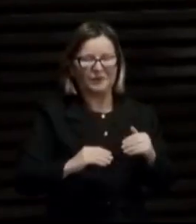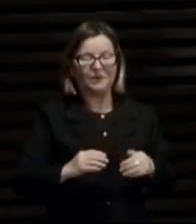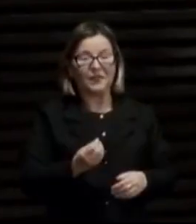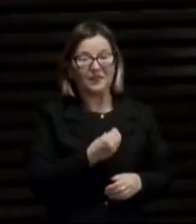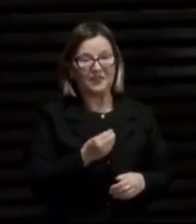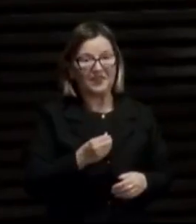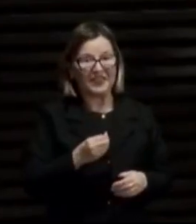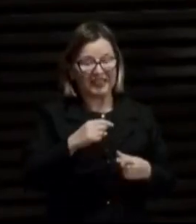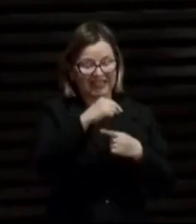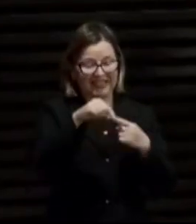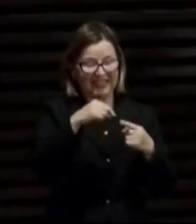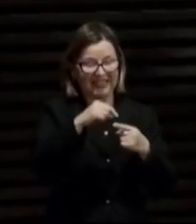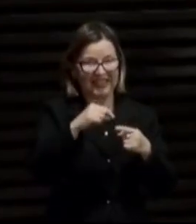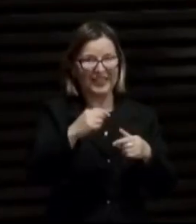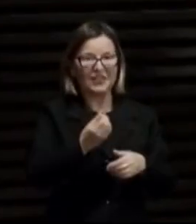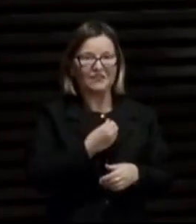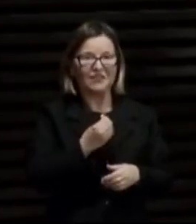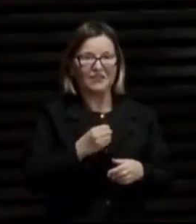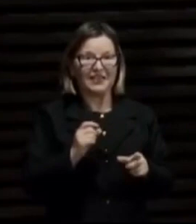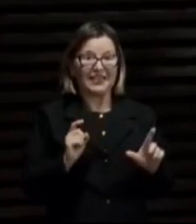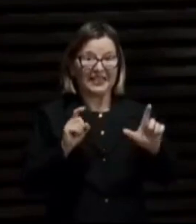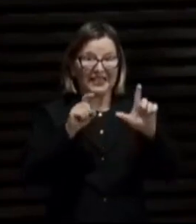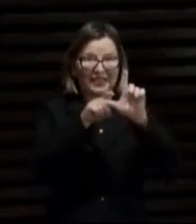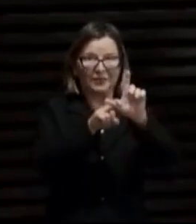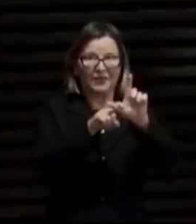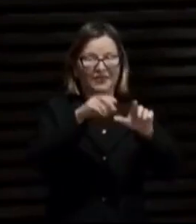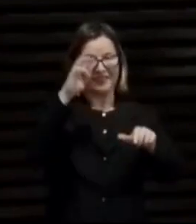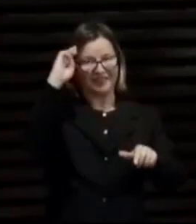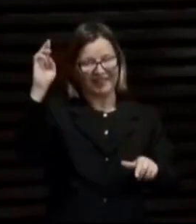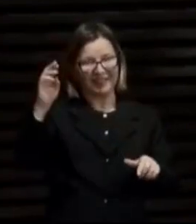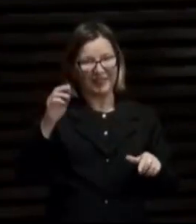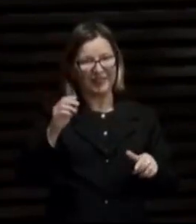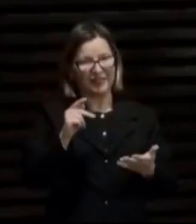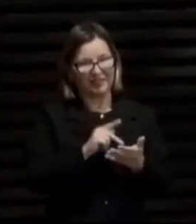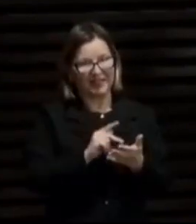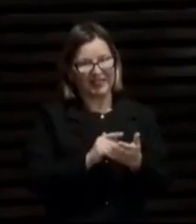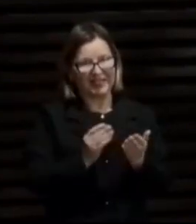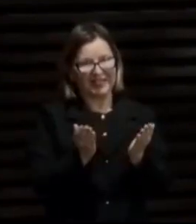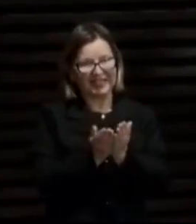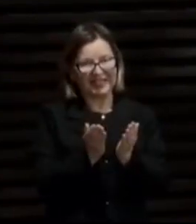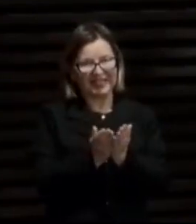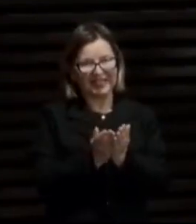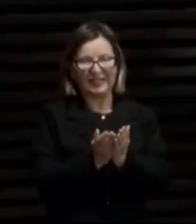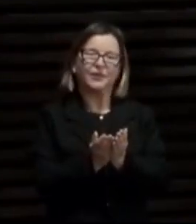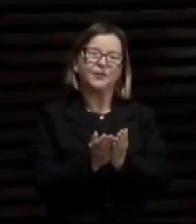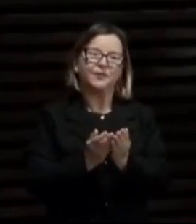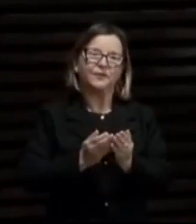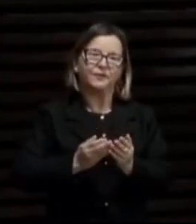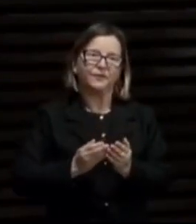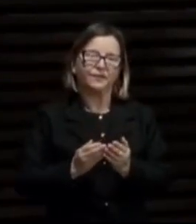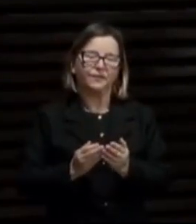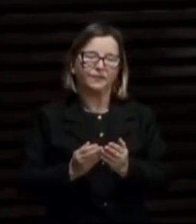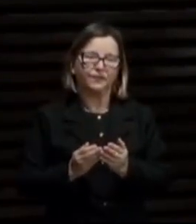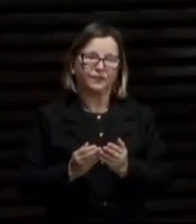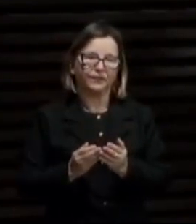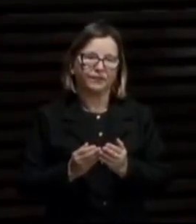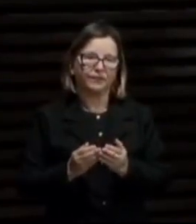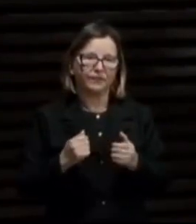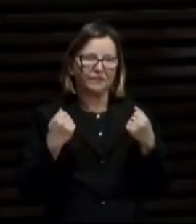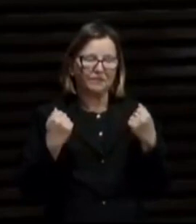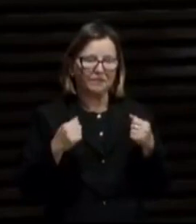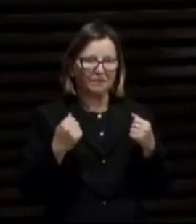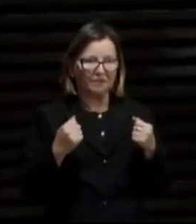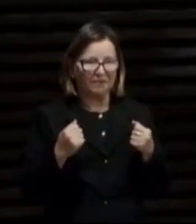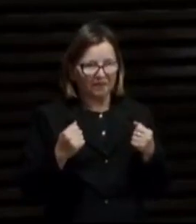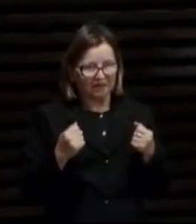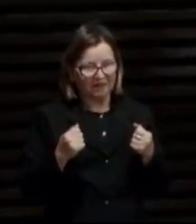na dependência do Senhor. O verdadeiro cristão está ligado à videira e dela se alimenta. Vamos ler juntos